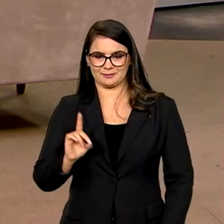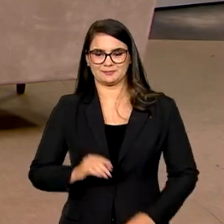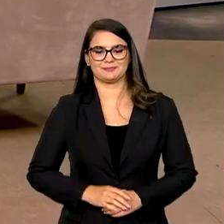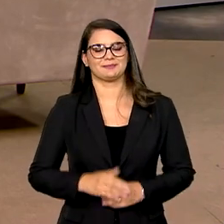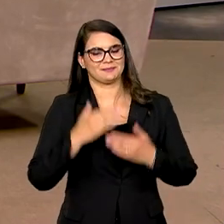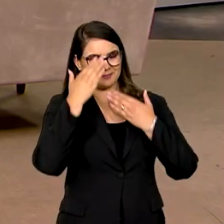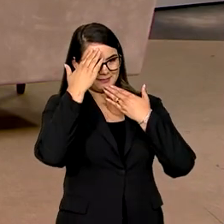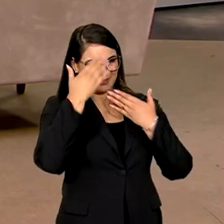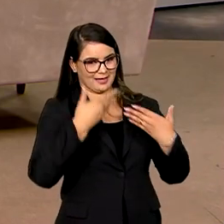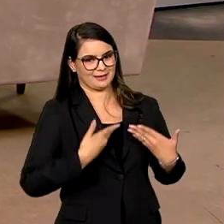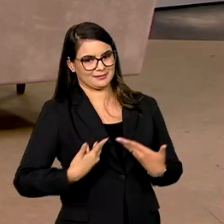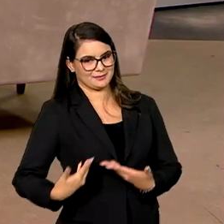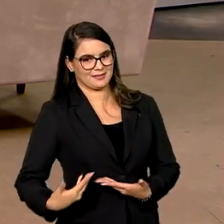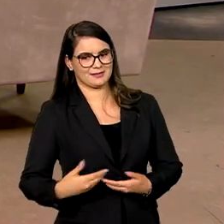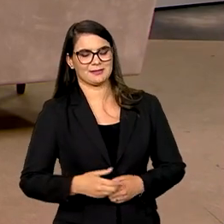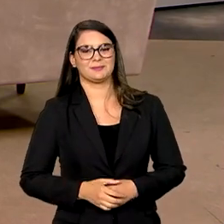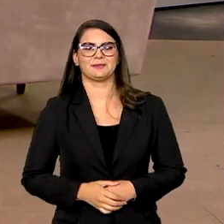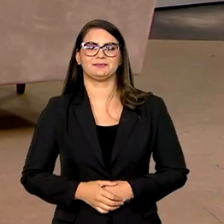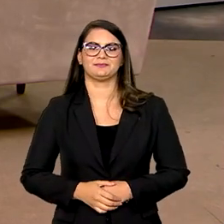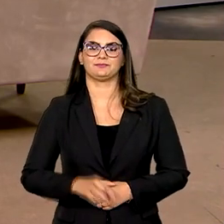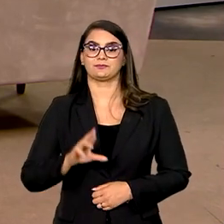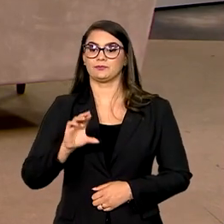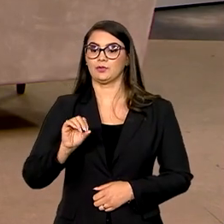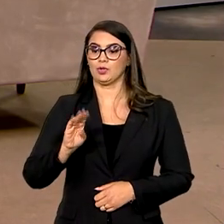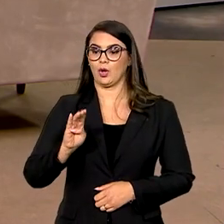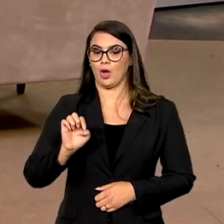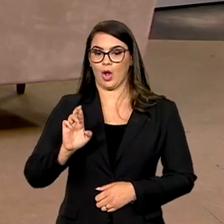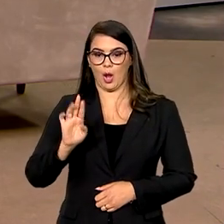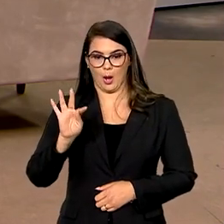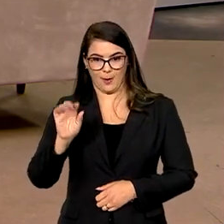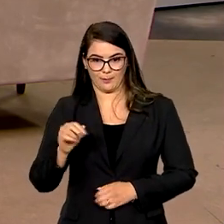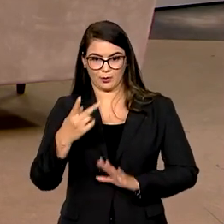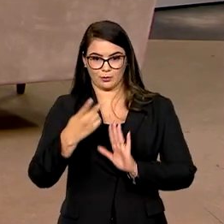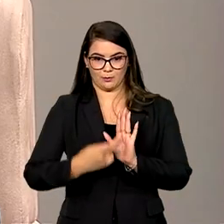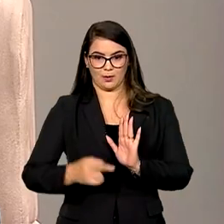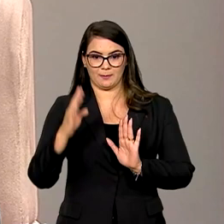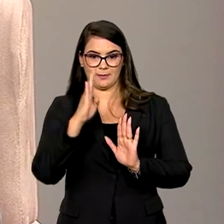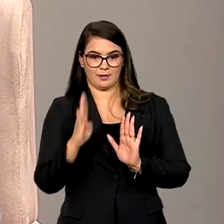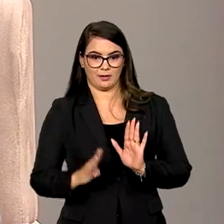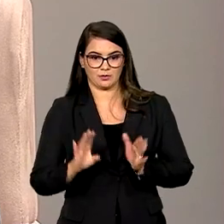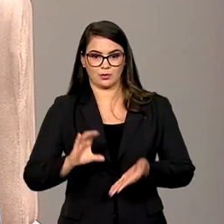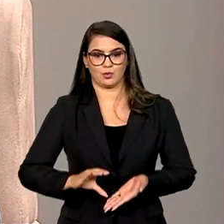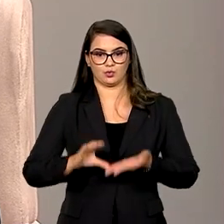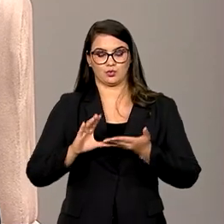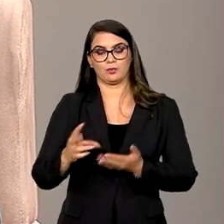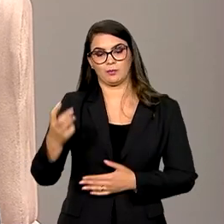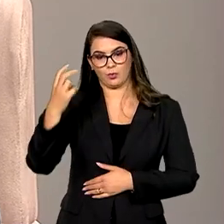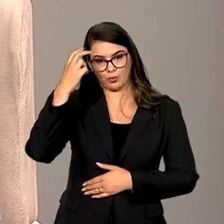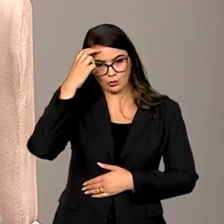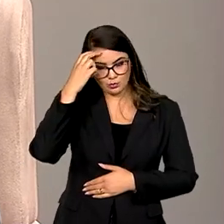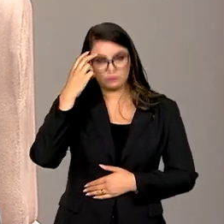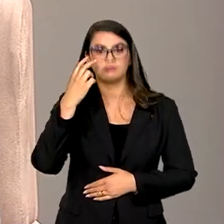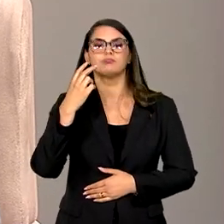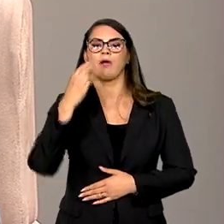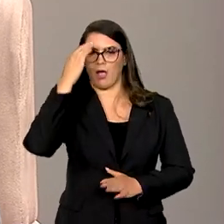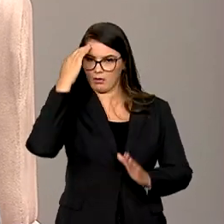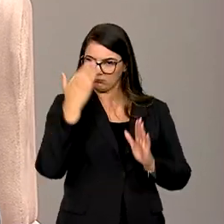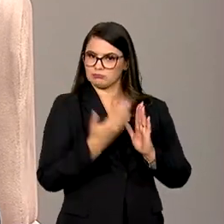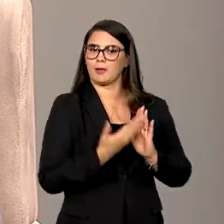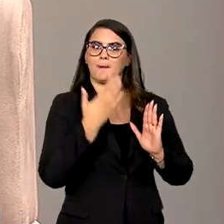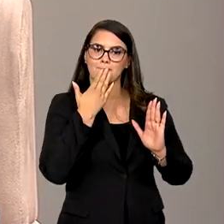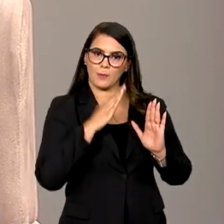por me receber. Roberta, o Programa Nacional dos Comitês de Cultura vem para cumprir uma promessa do governo Lula